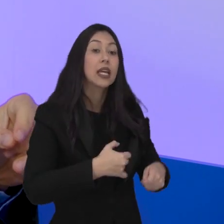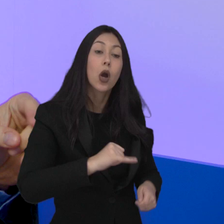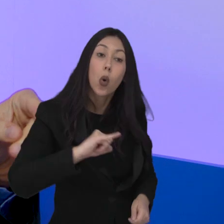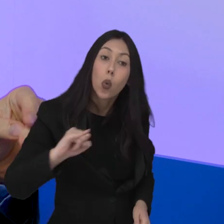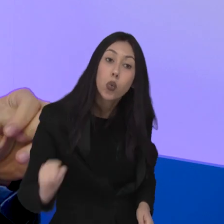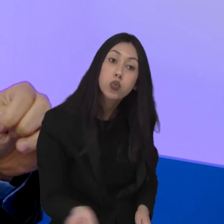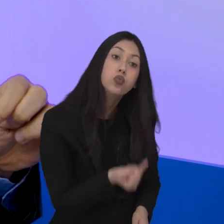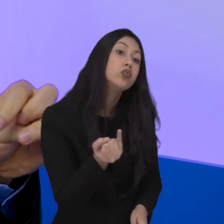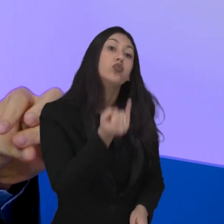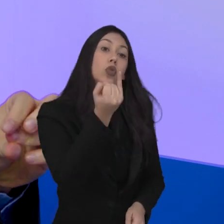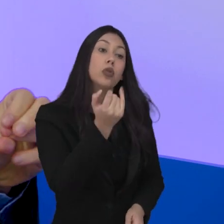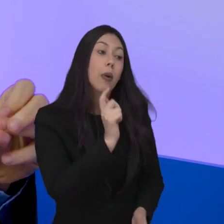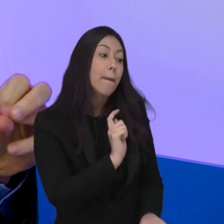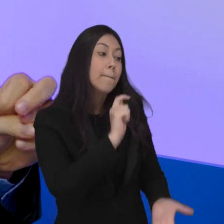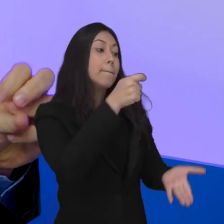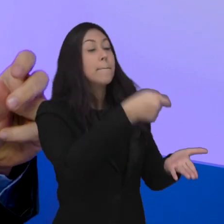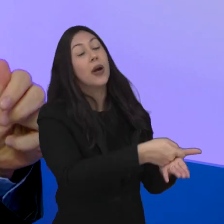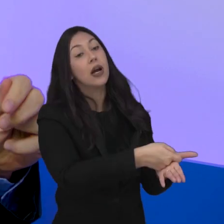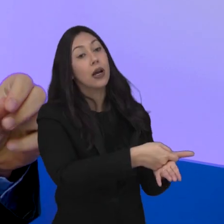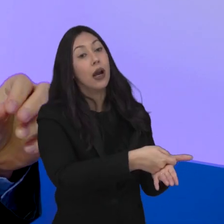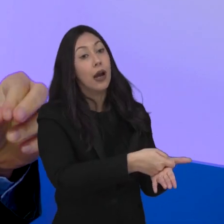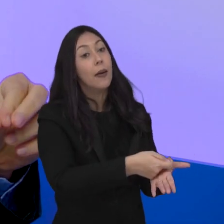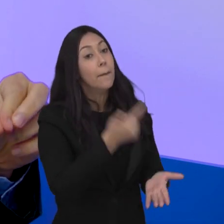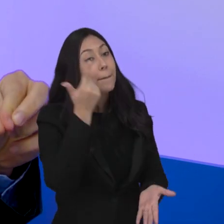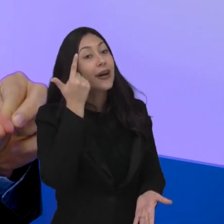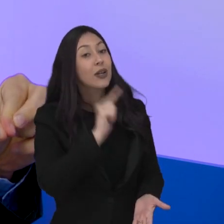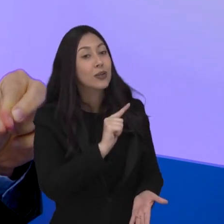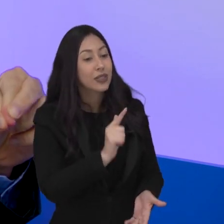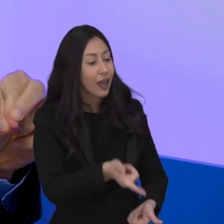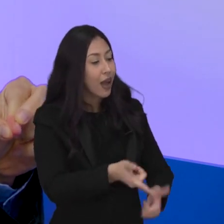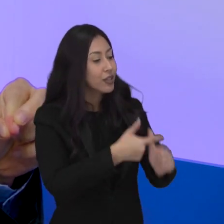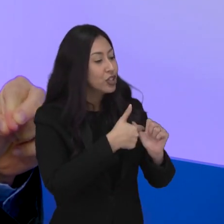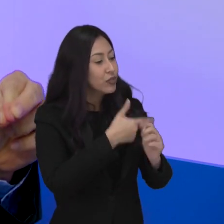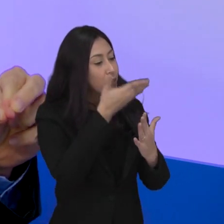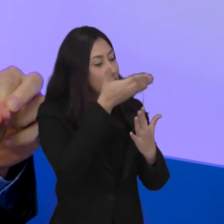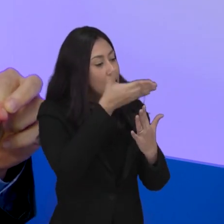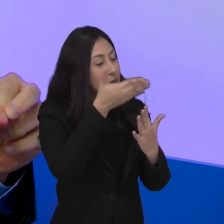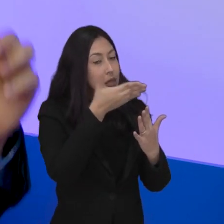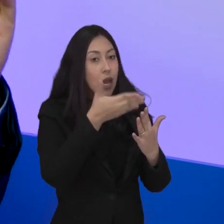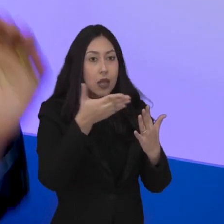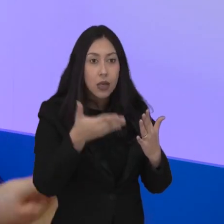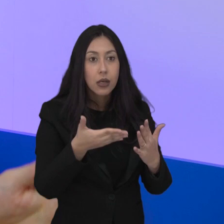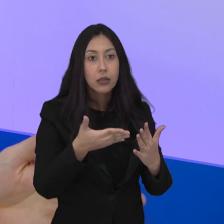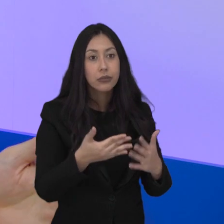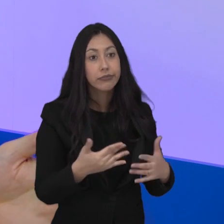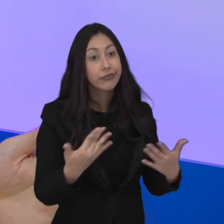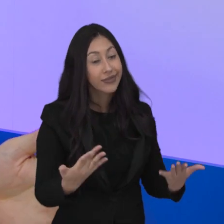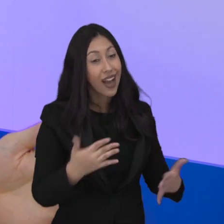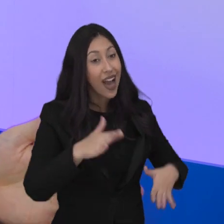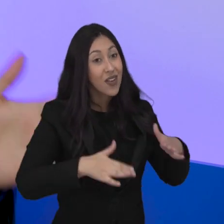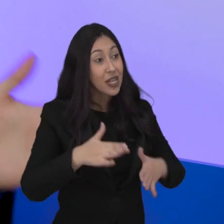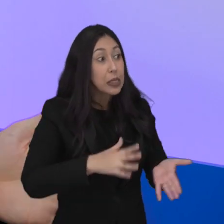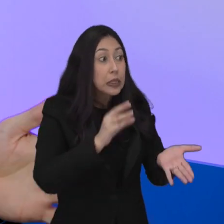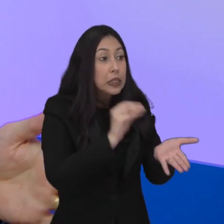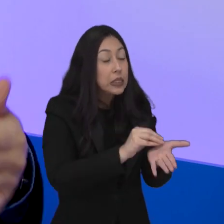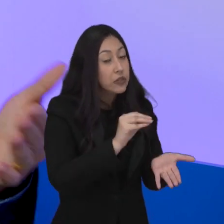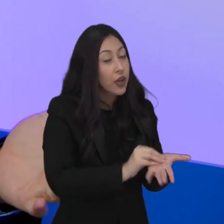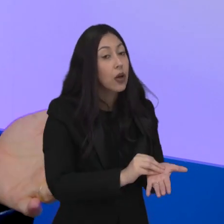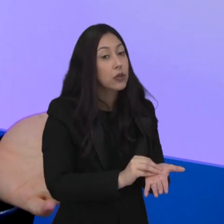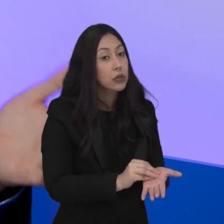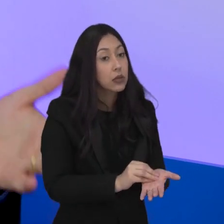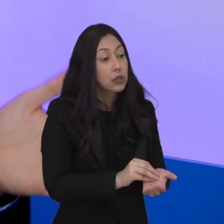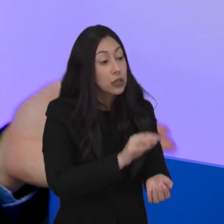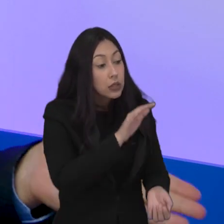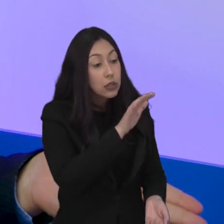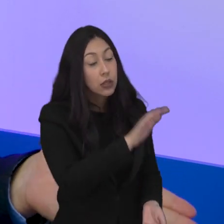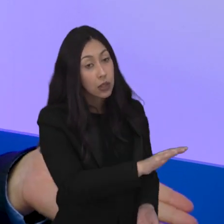juros que o governo é obrigado a pagar para financiar a dívida pública federal. E aí é que entra o buraco como um todo.